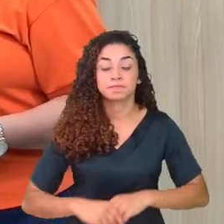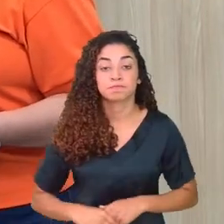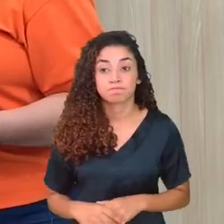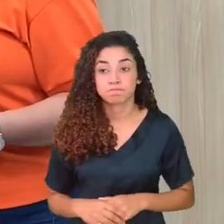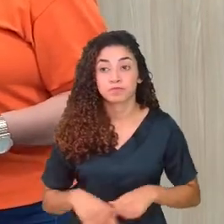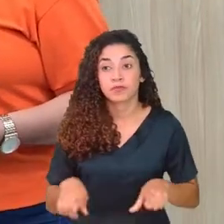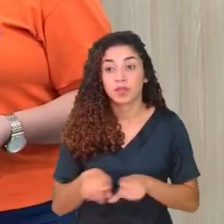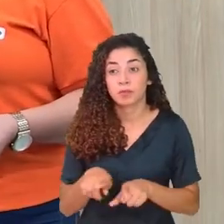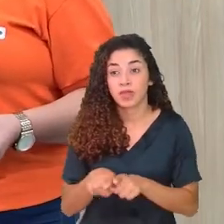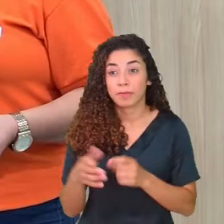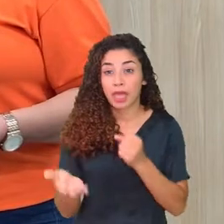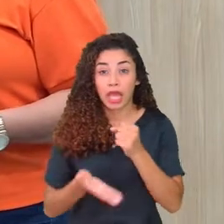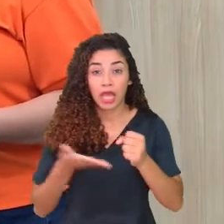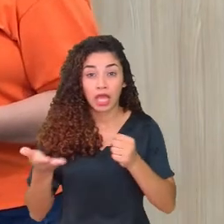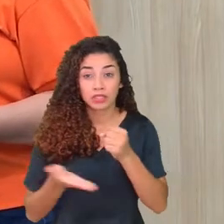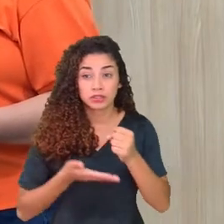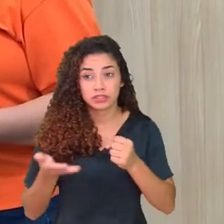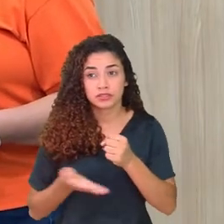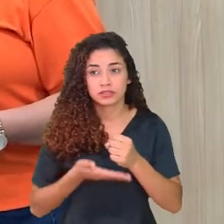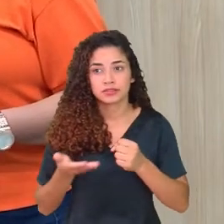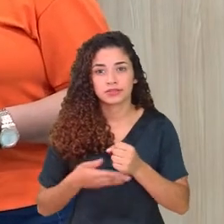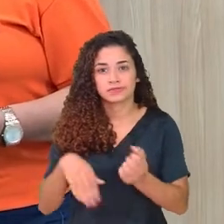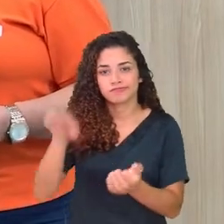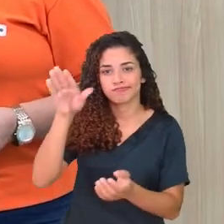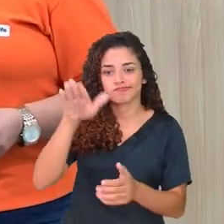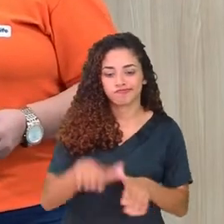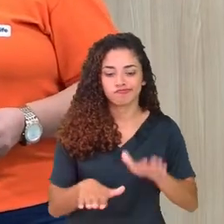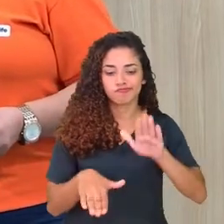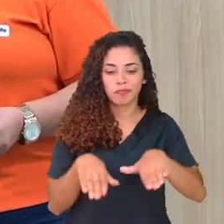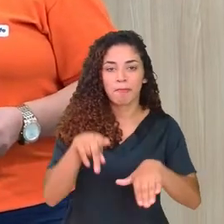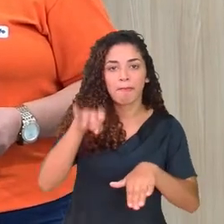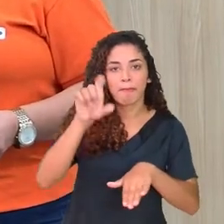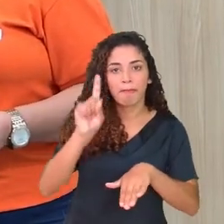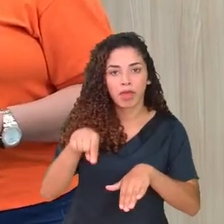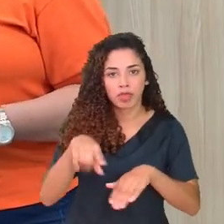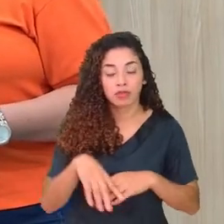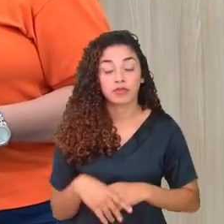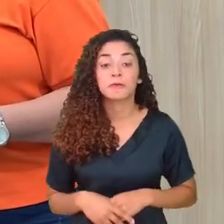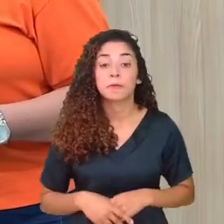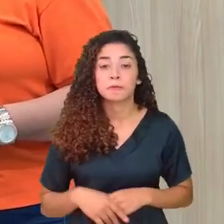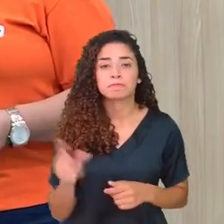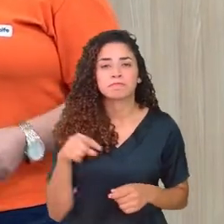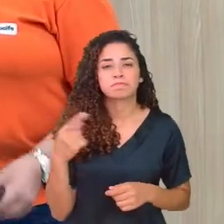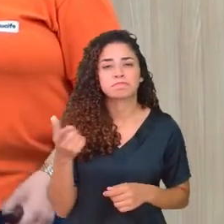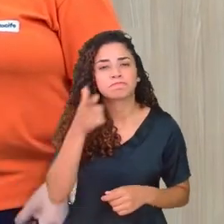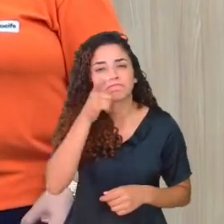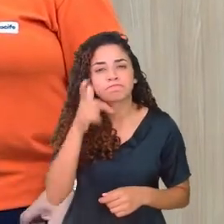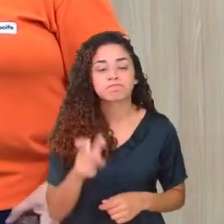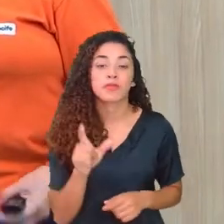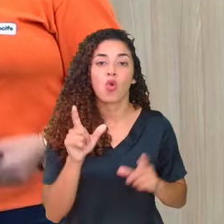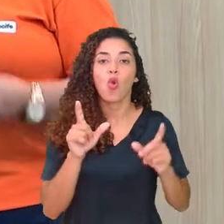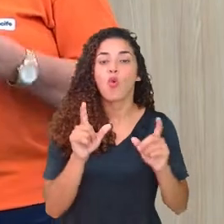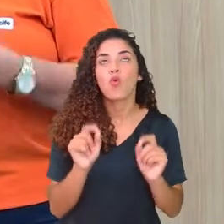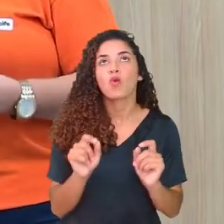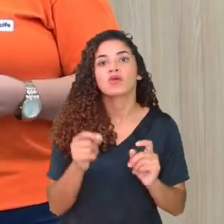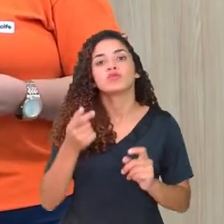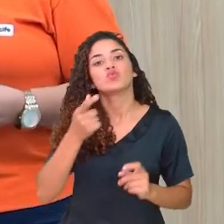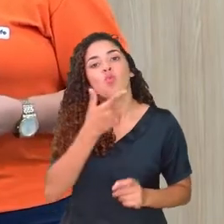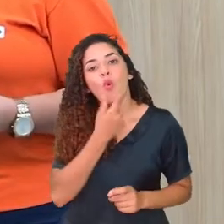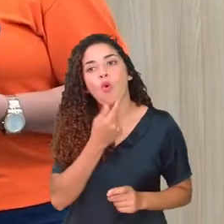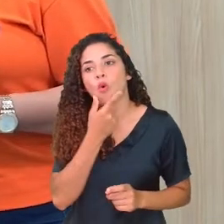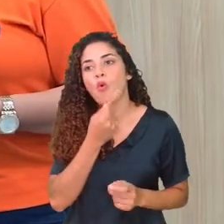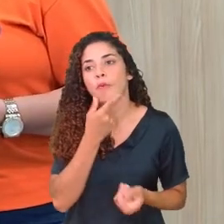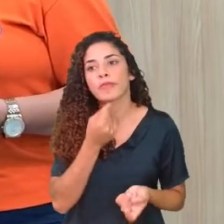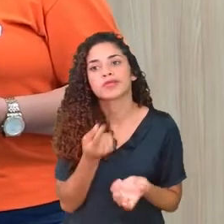da base, né? Os nossos pés. É tão interessante, pessoal, que o homem ainda não conseguiu deixar de